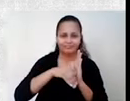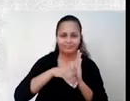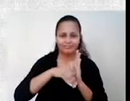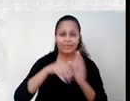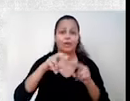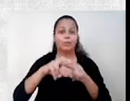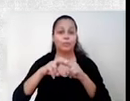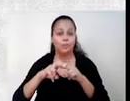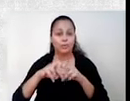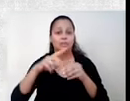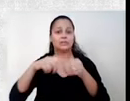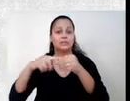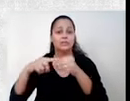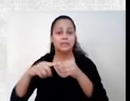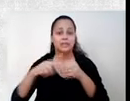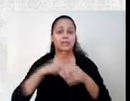defesa.